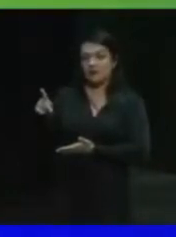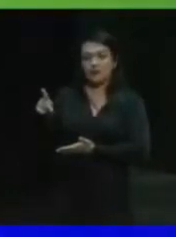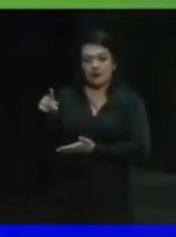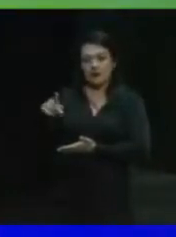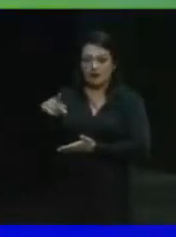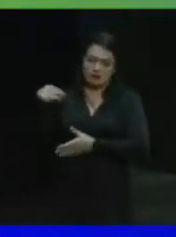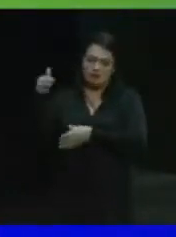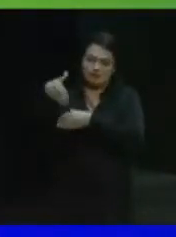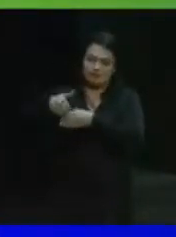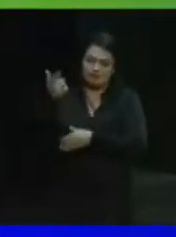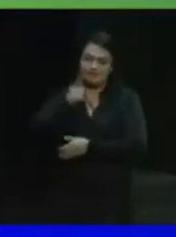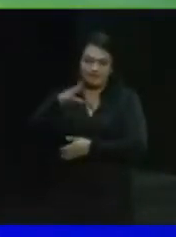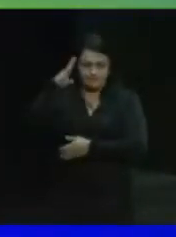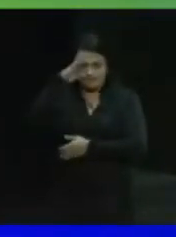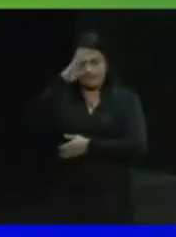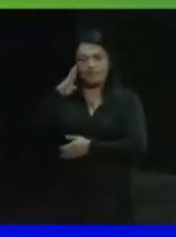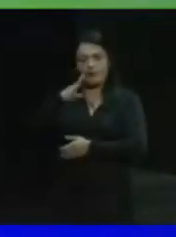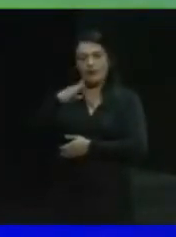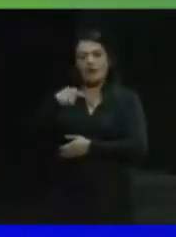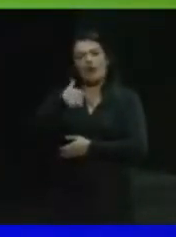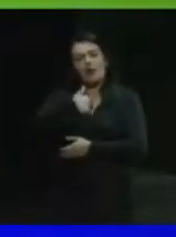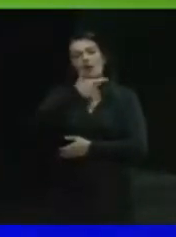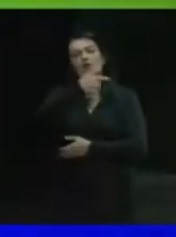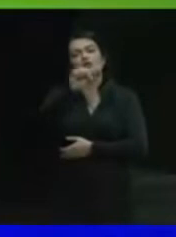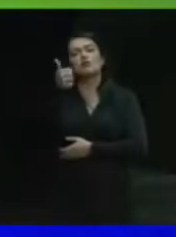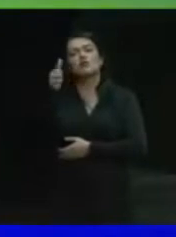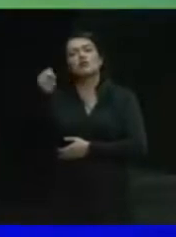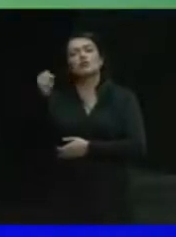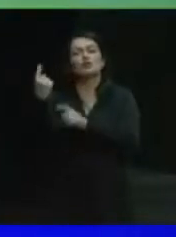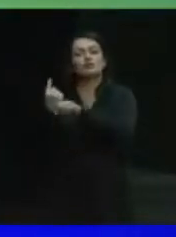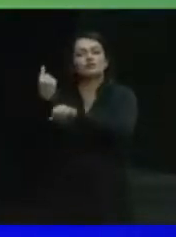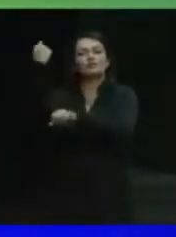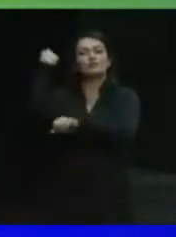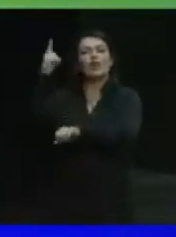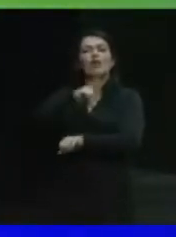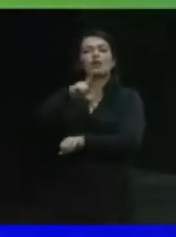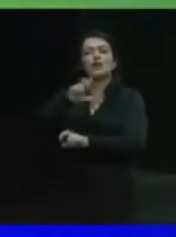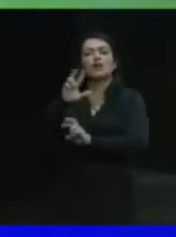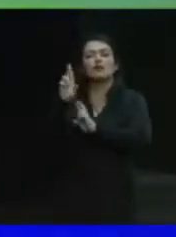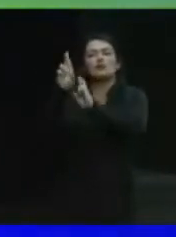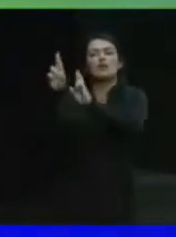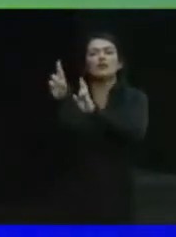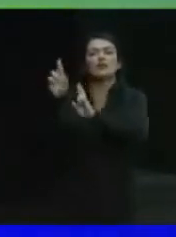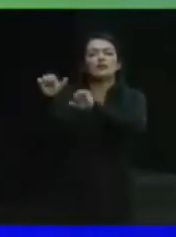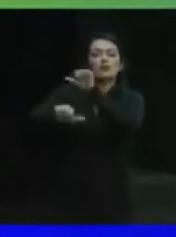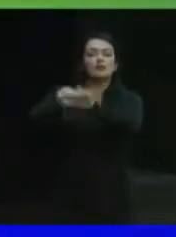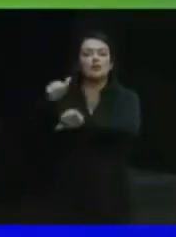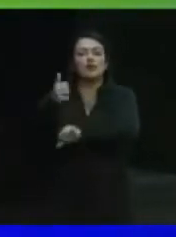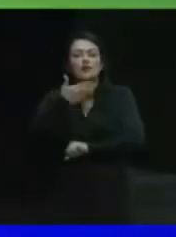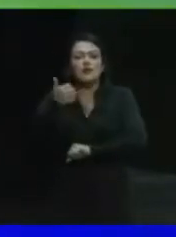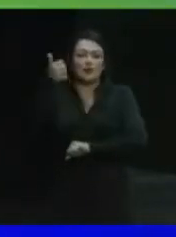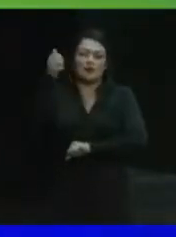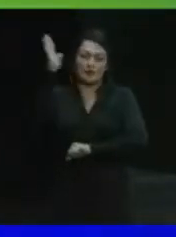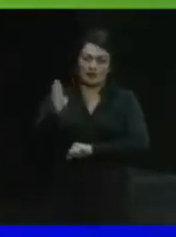bom brasileiro, eu tinha, em 2018, esperança por dias melhores. Como